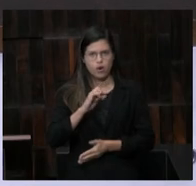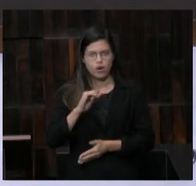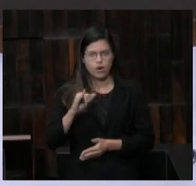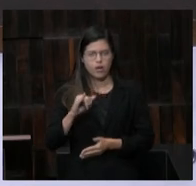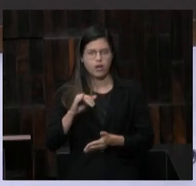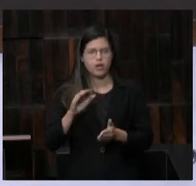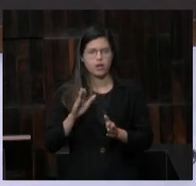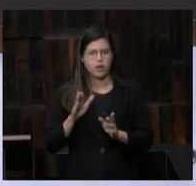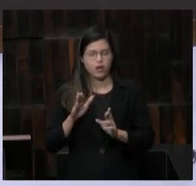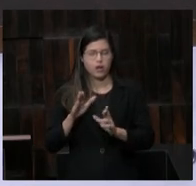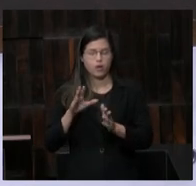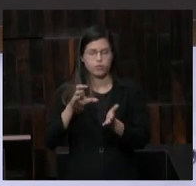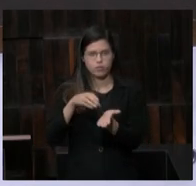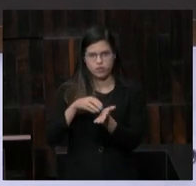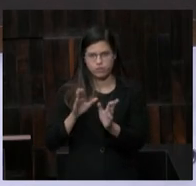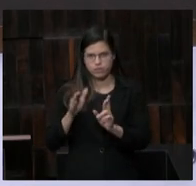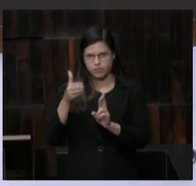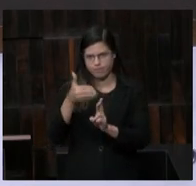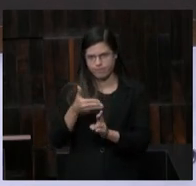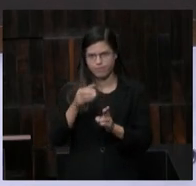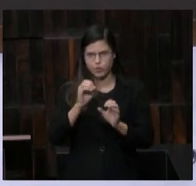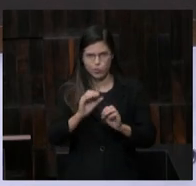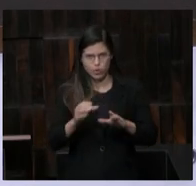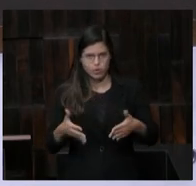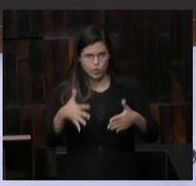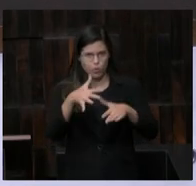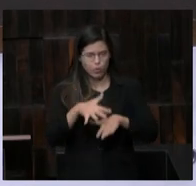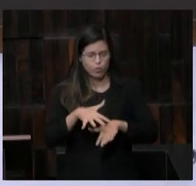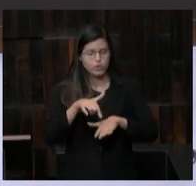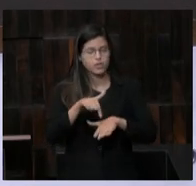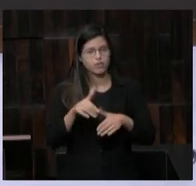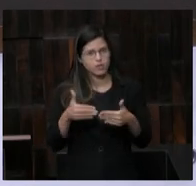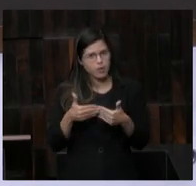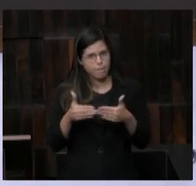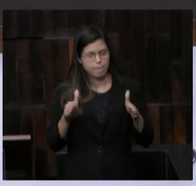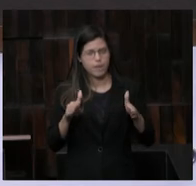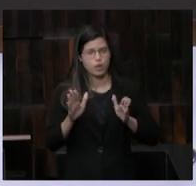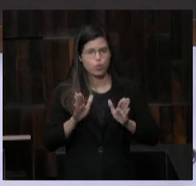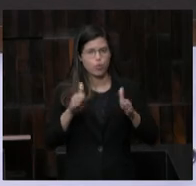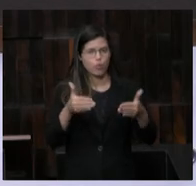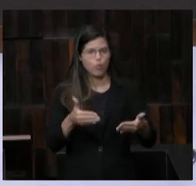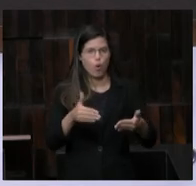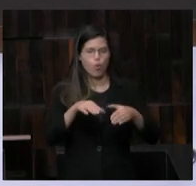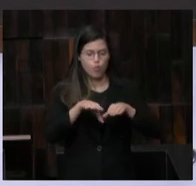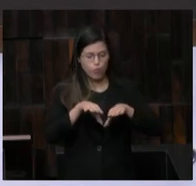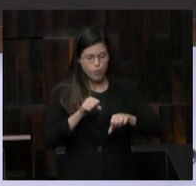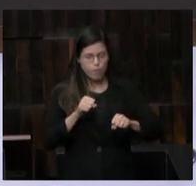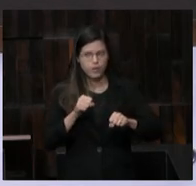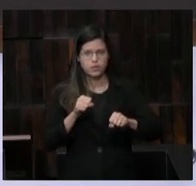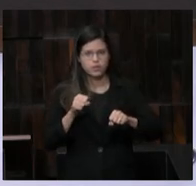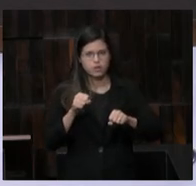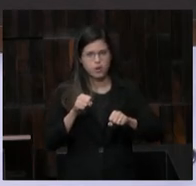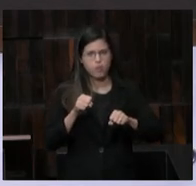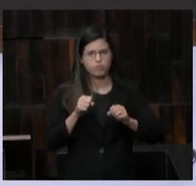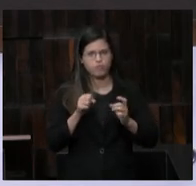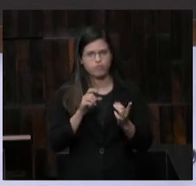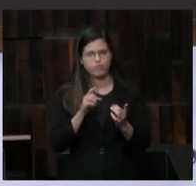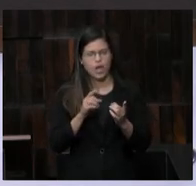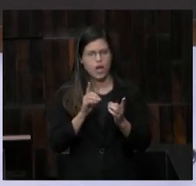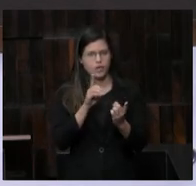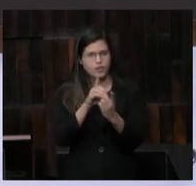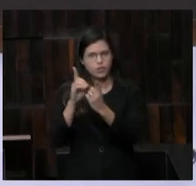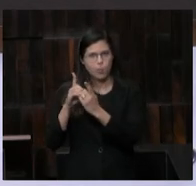Educação Inclusiva SESC SENAC, ele está de portas abertas. O nosso foco é formação, é atendimento,